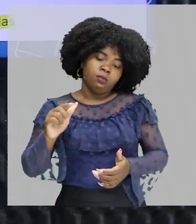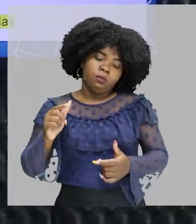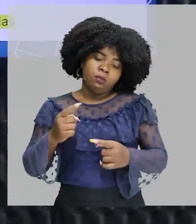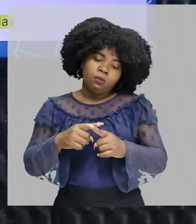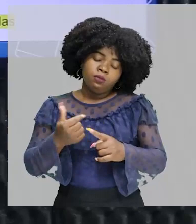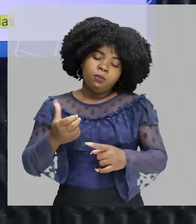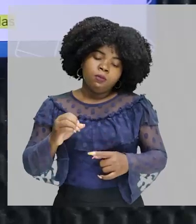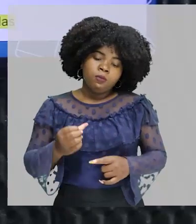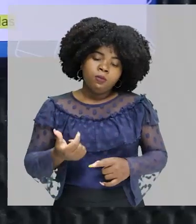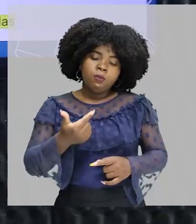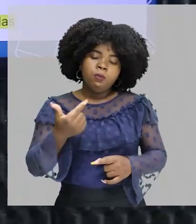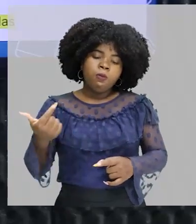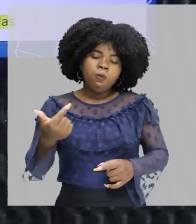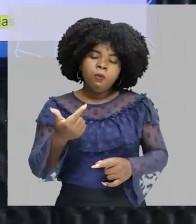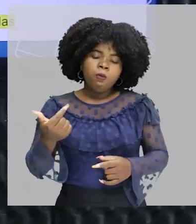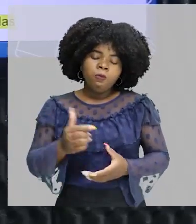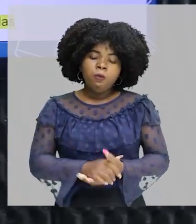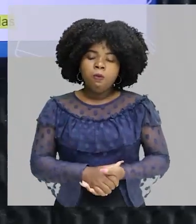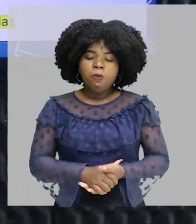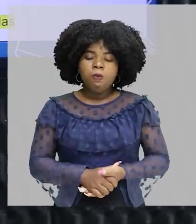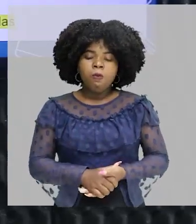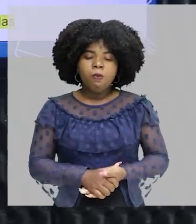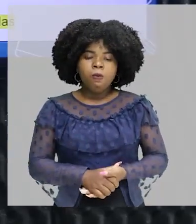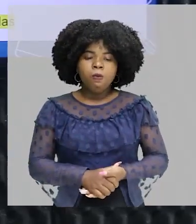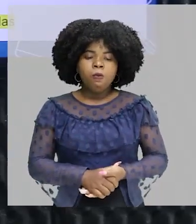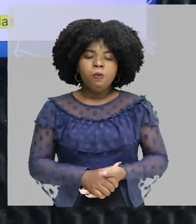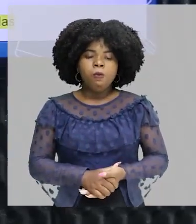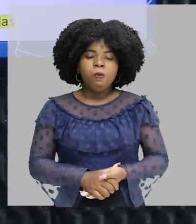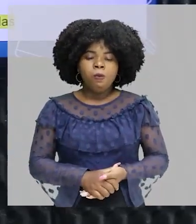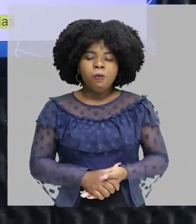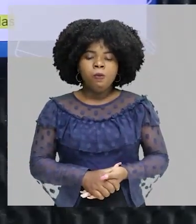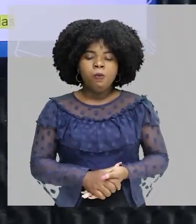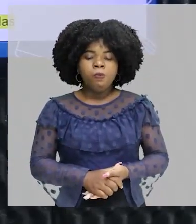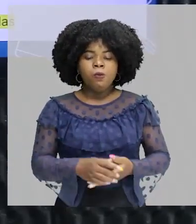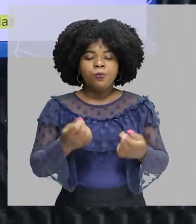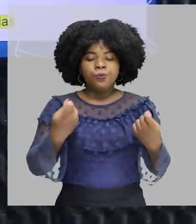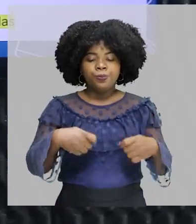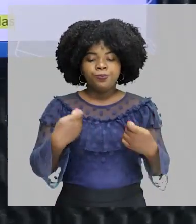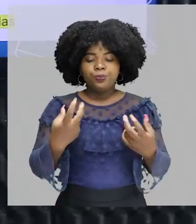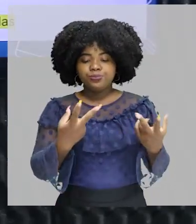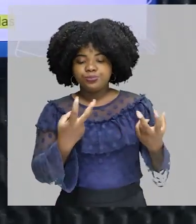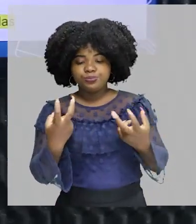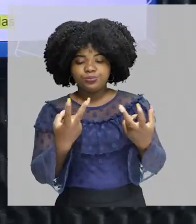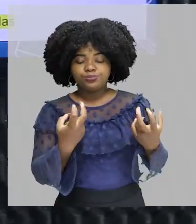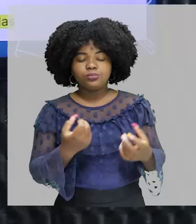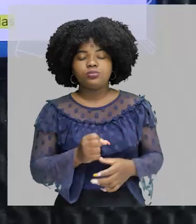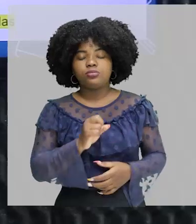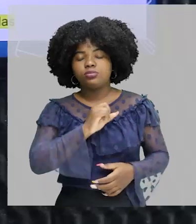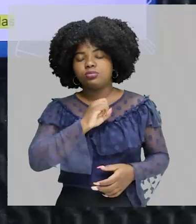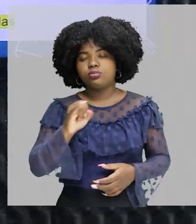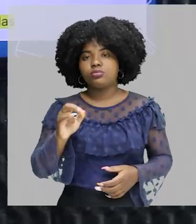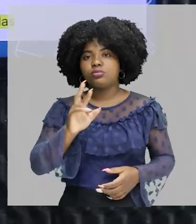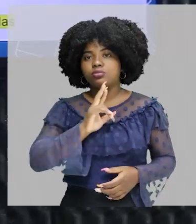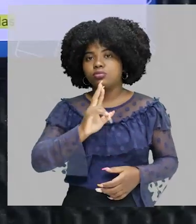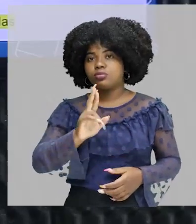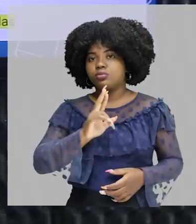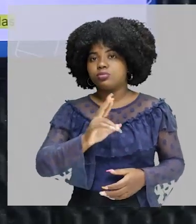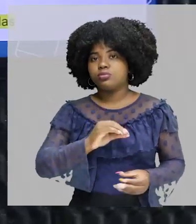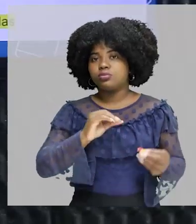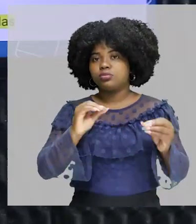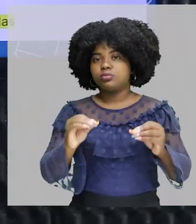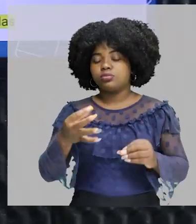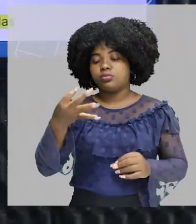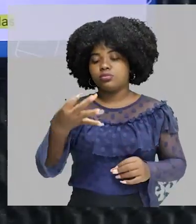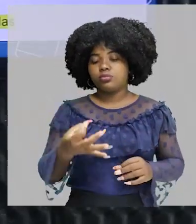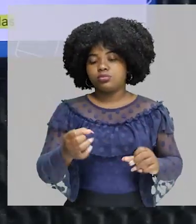22 moléculas do butano. Então, normalmente, a gente precisa observar se a resposta está escrita em notação